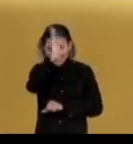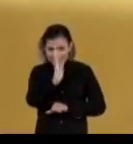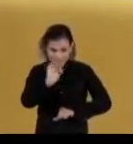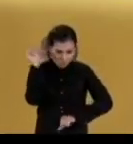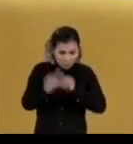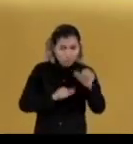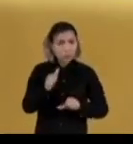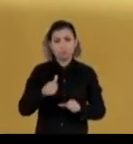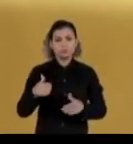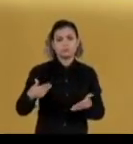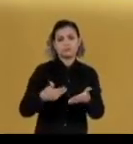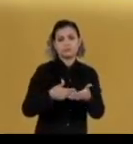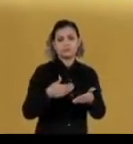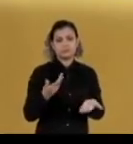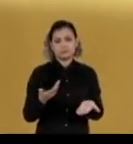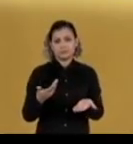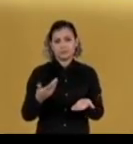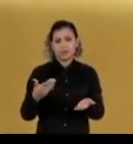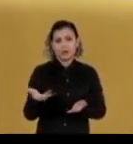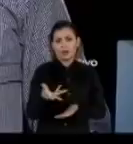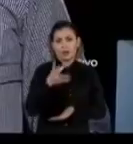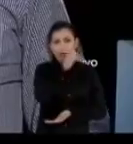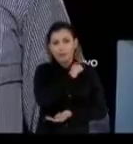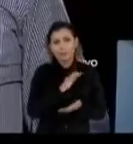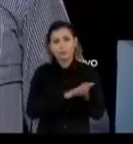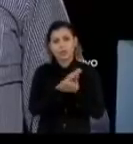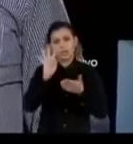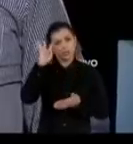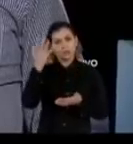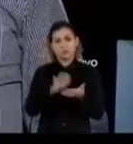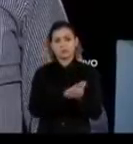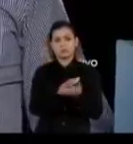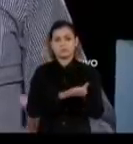não acontecerá em ritmo acelerado.